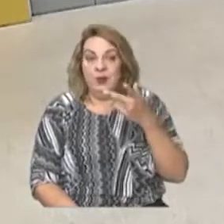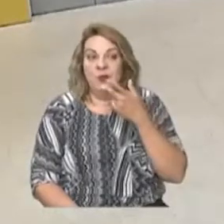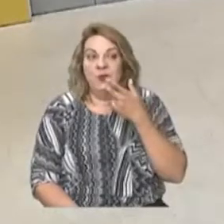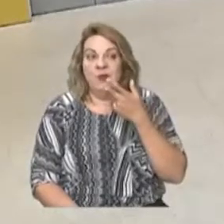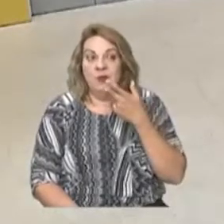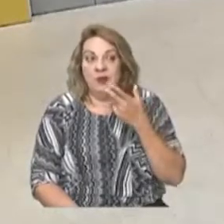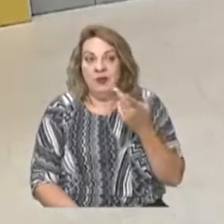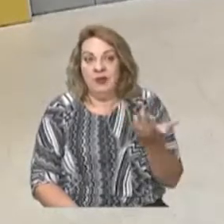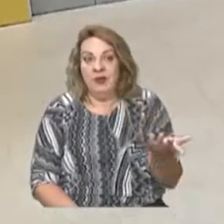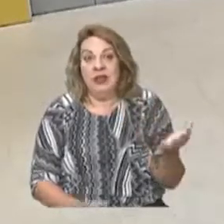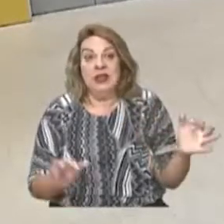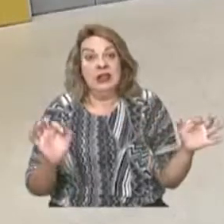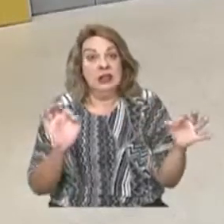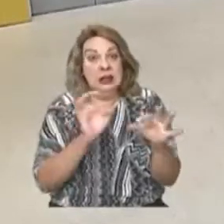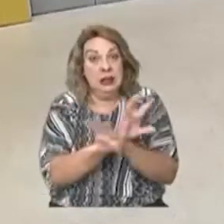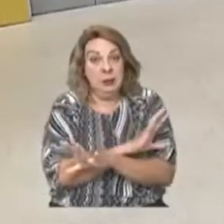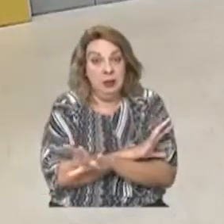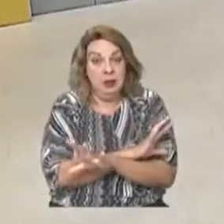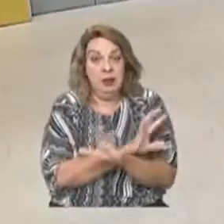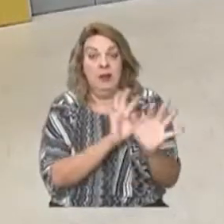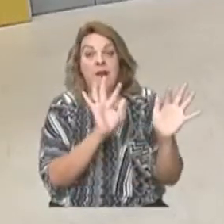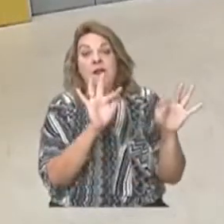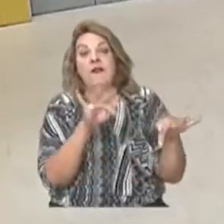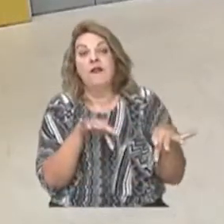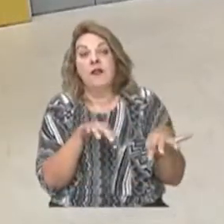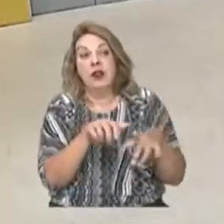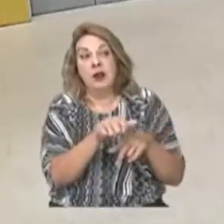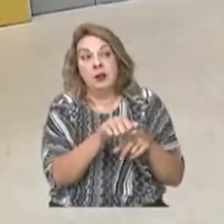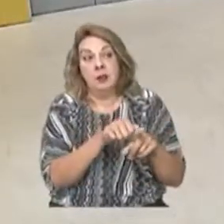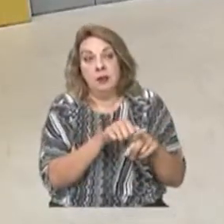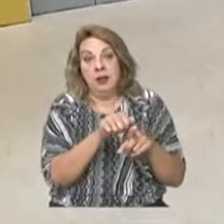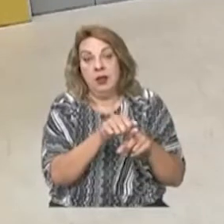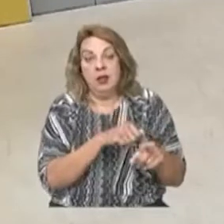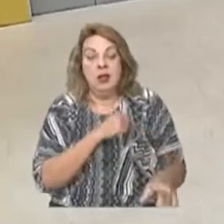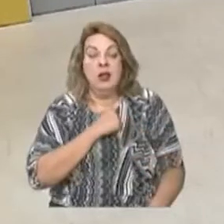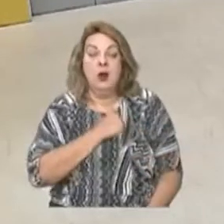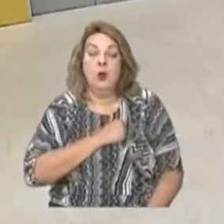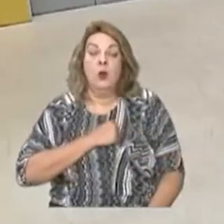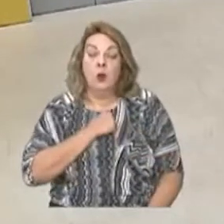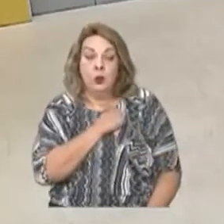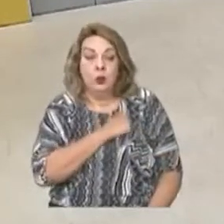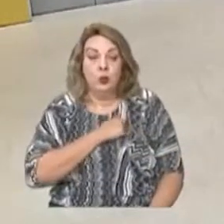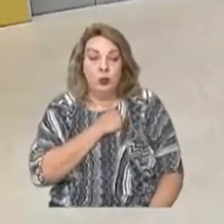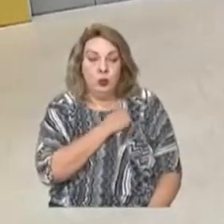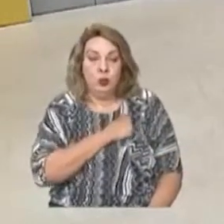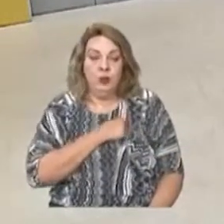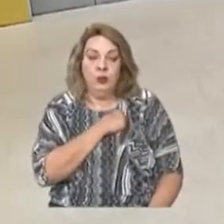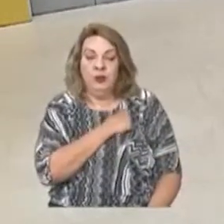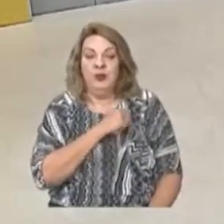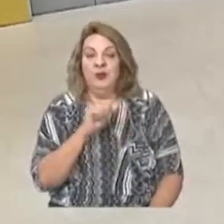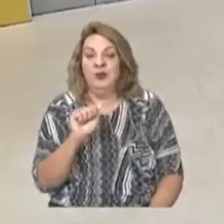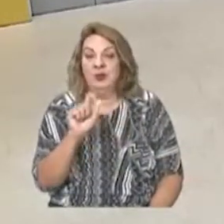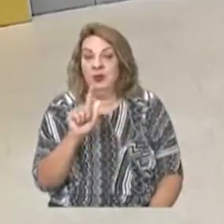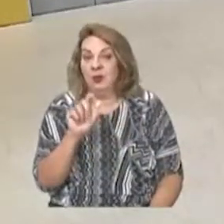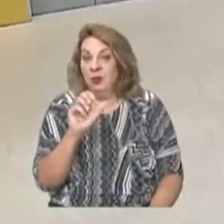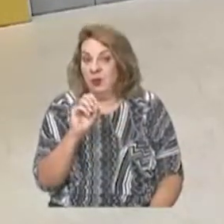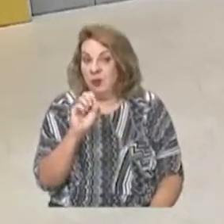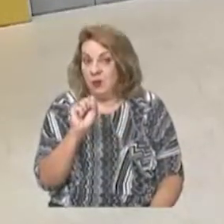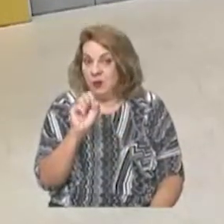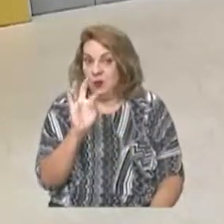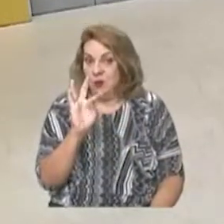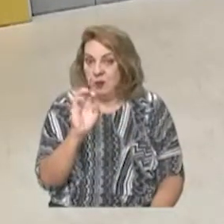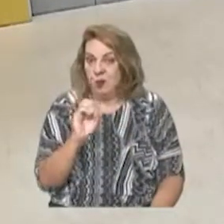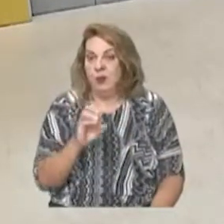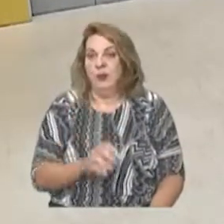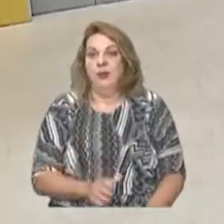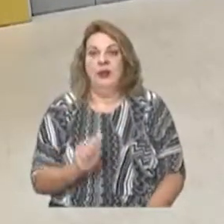que fecha o mês, já estou antecipando para fechar o mês. Antecipando, é. A premiação que fecha o mês de agosto, a gente anuncia daqui especial, a pouquinho. Especial, né,